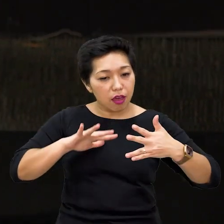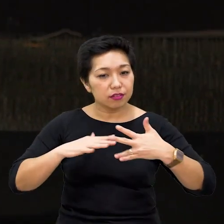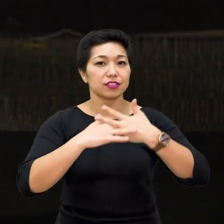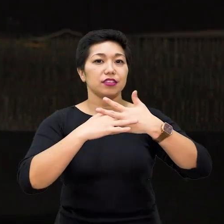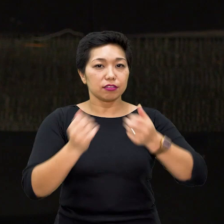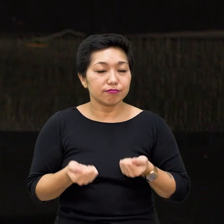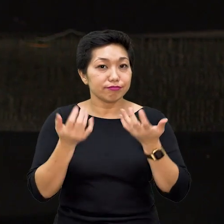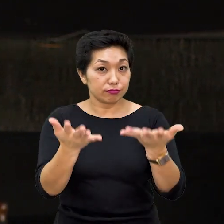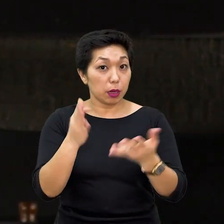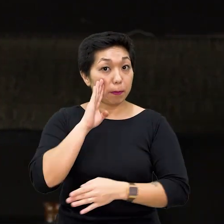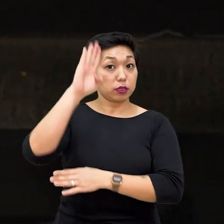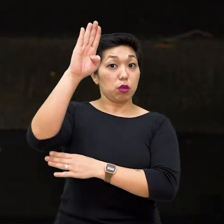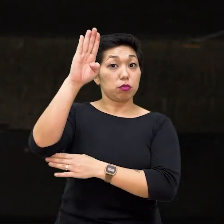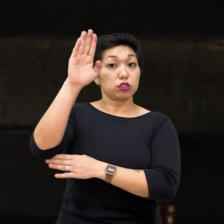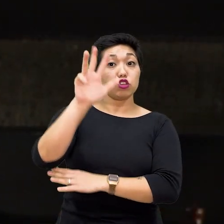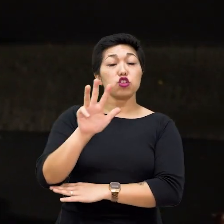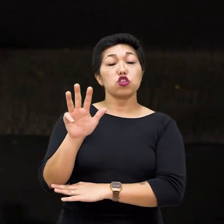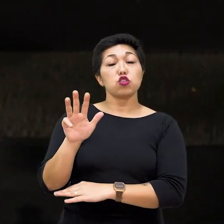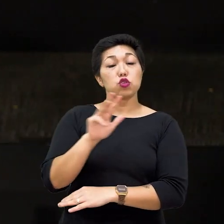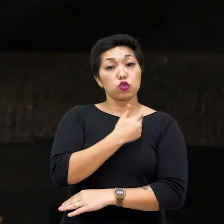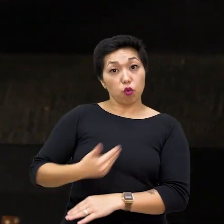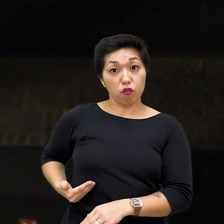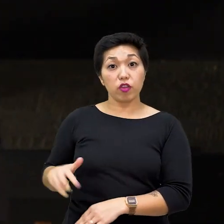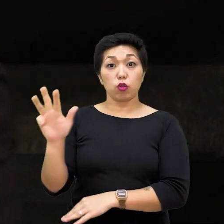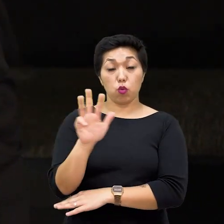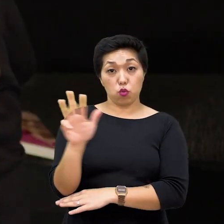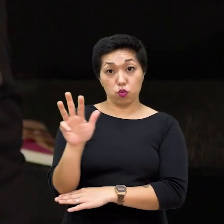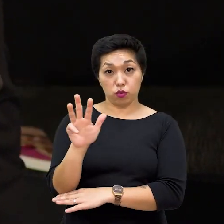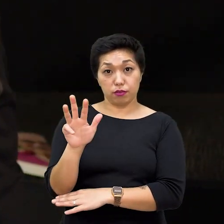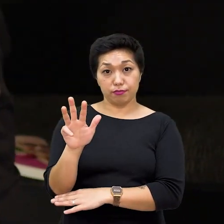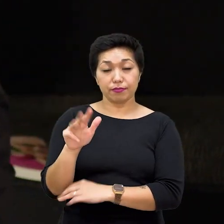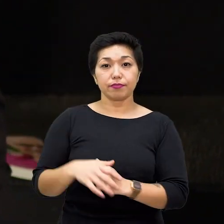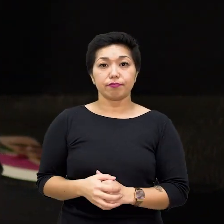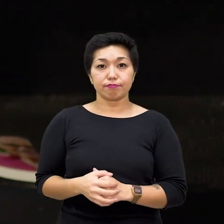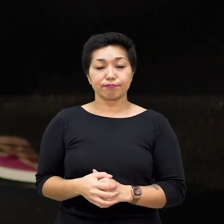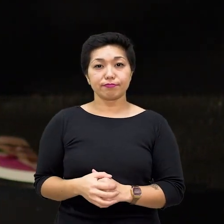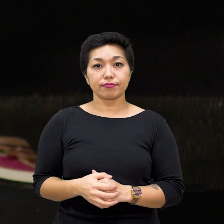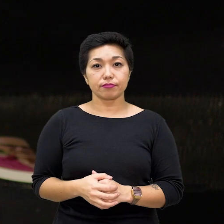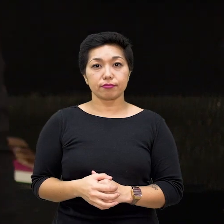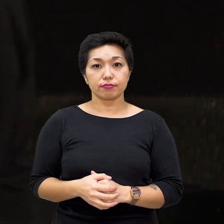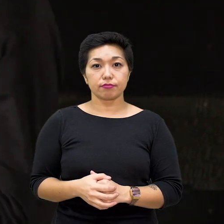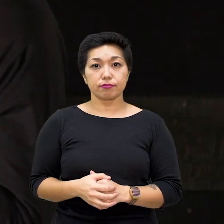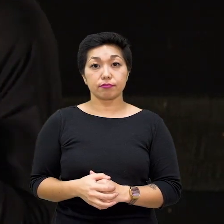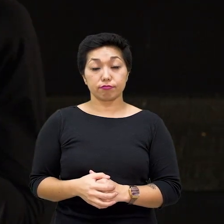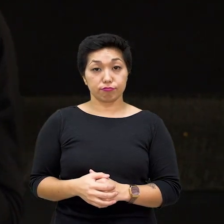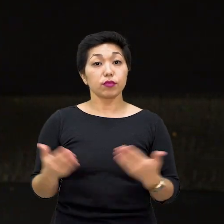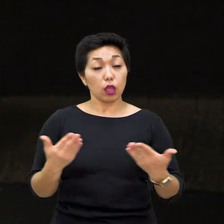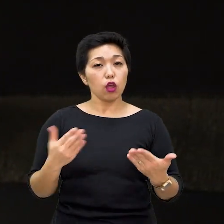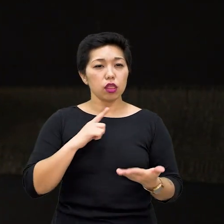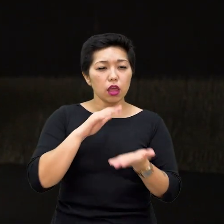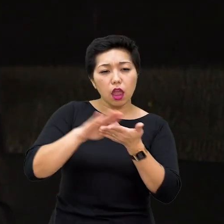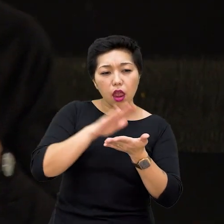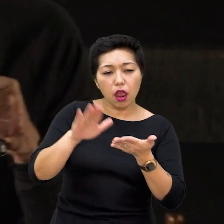possível, durante o governo do presidente Lula. Na 8ª edição de meu livro, Renda